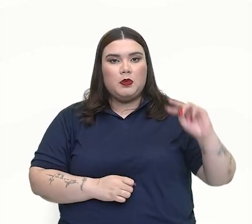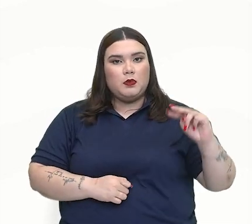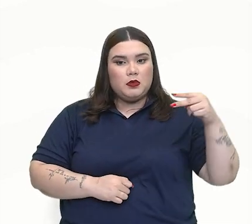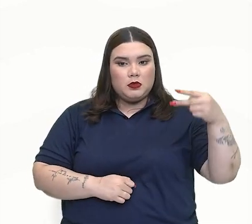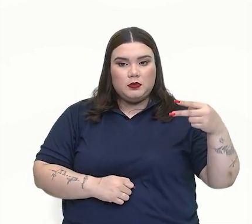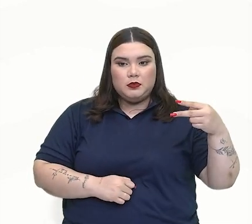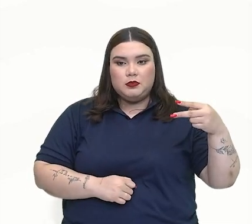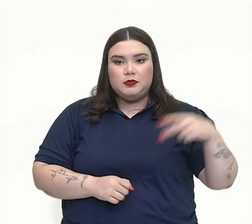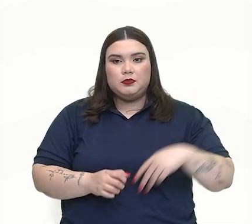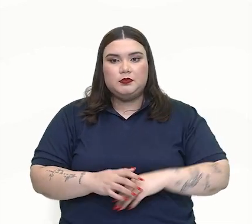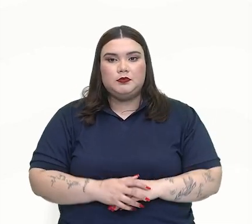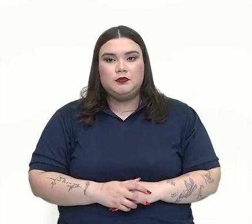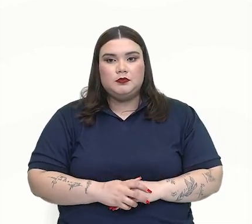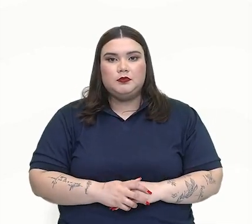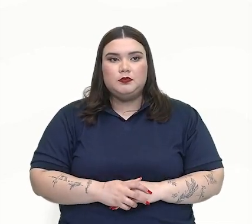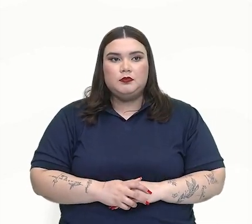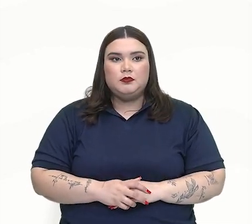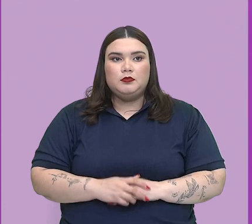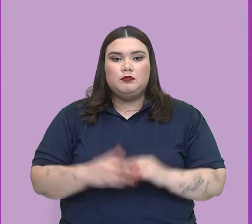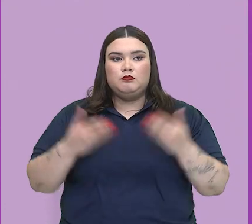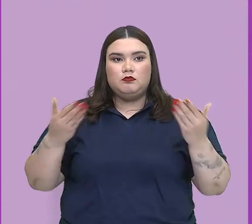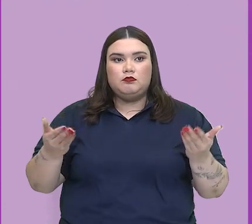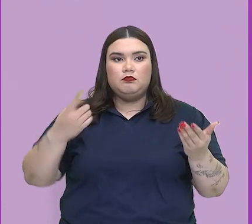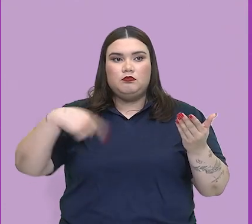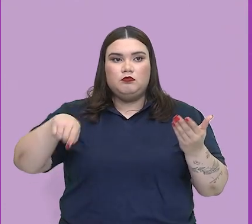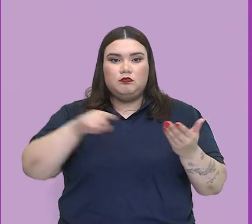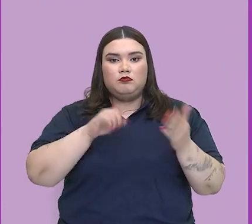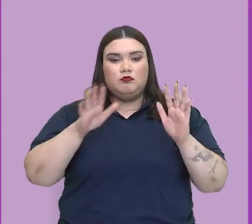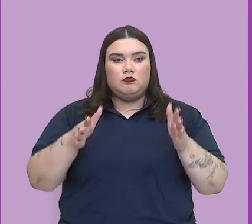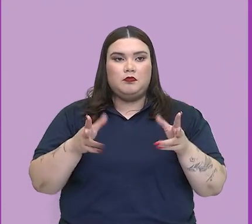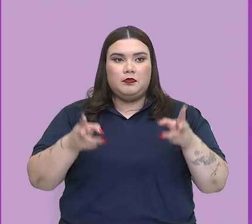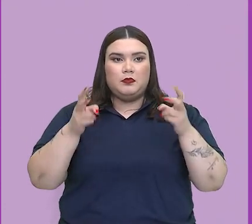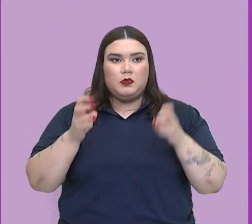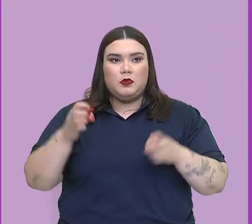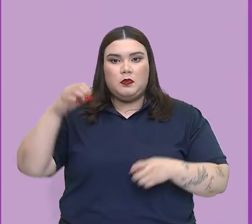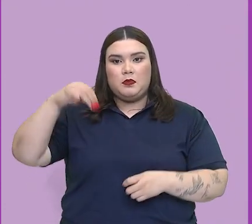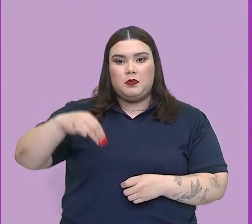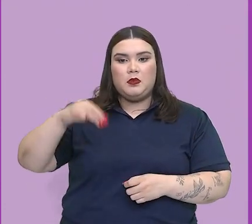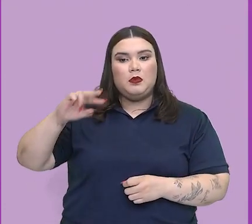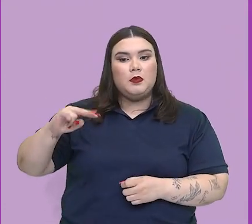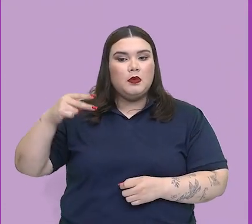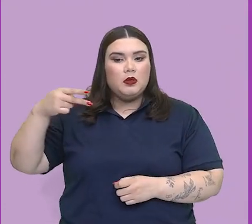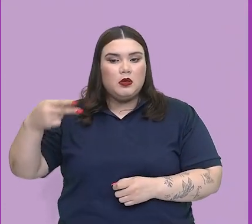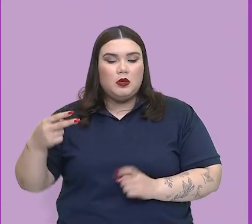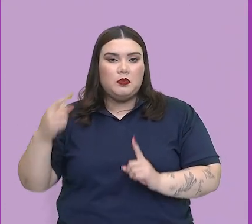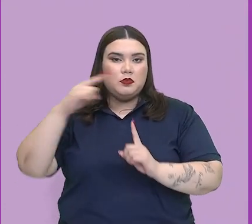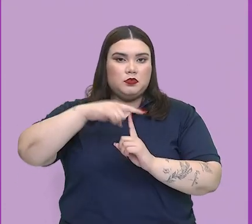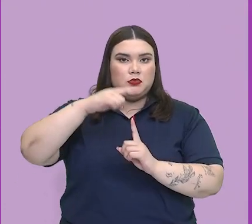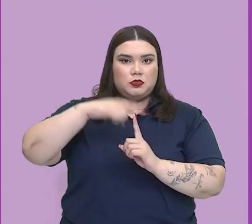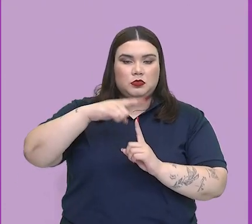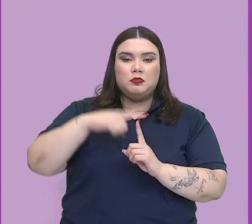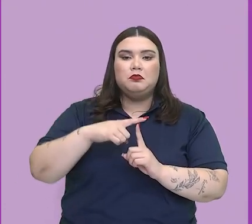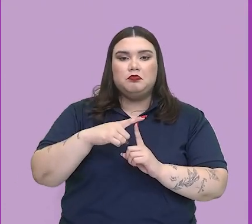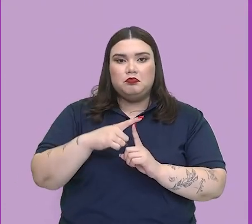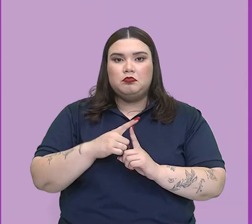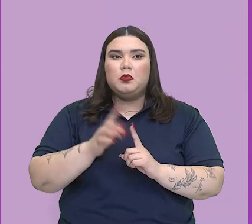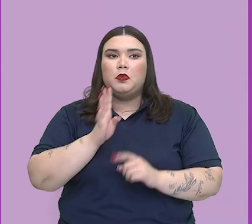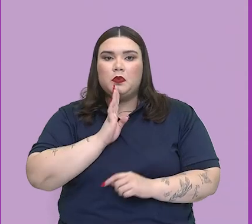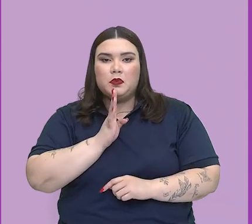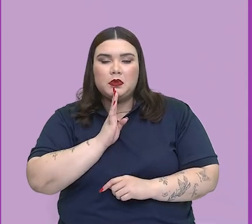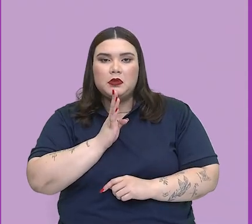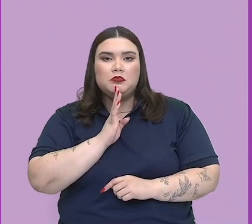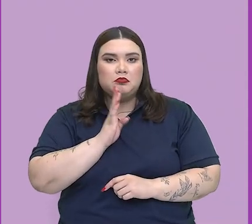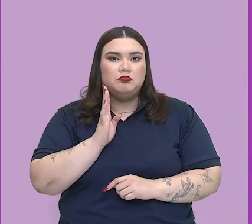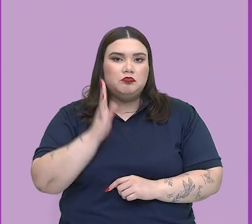conhecida, né? Por exemplo, na sala de aula de vocês aí, vocês têm a largura e o comprimento, por exemplo. Quando